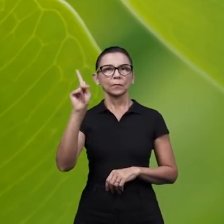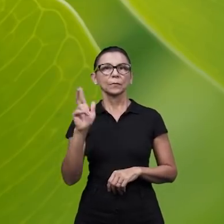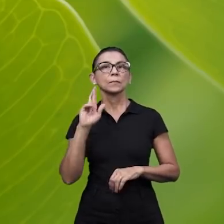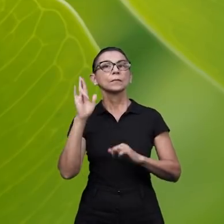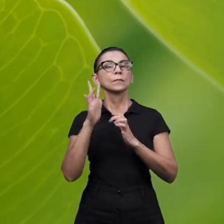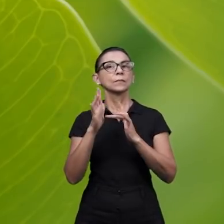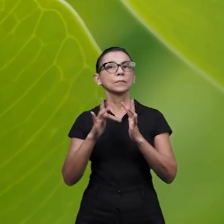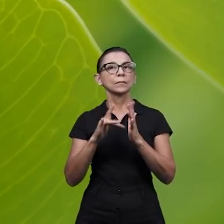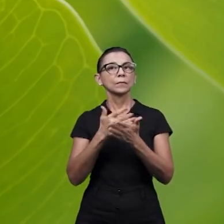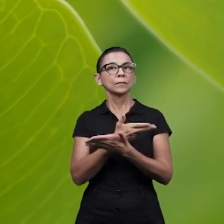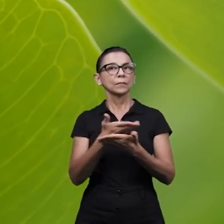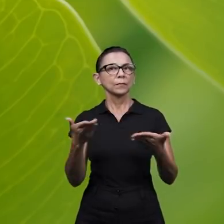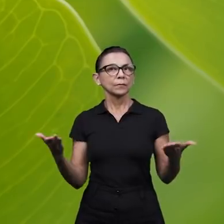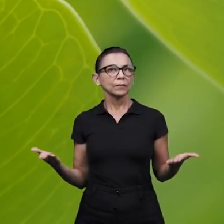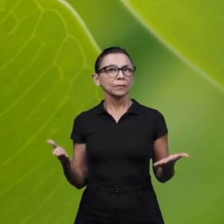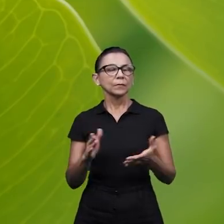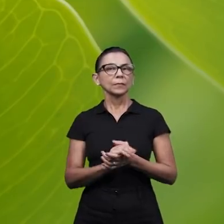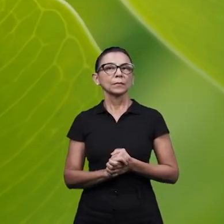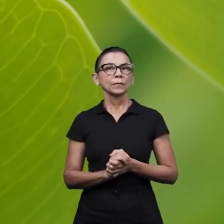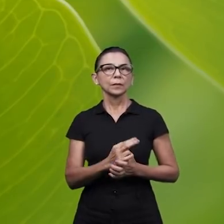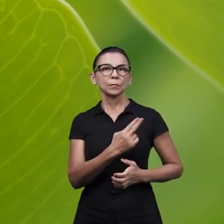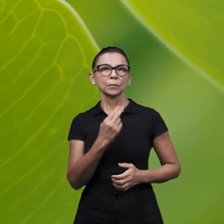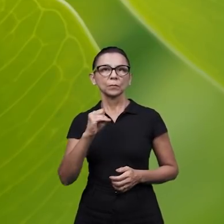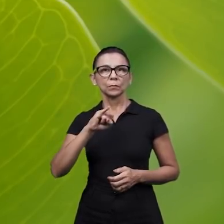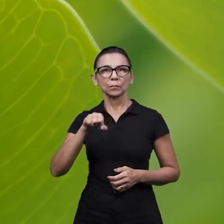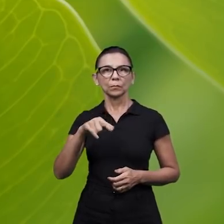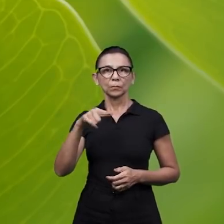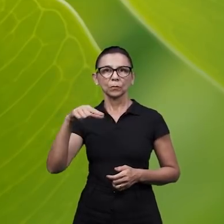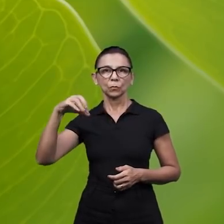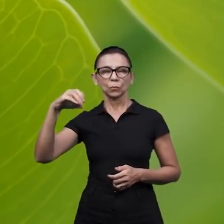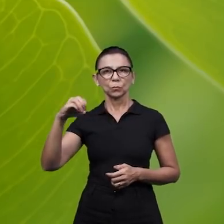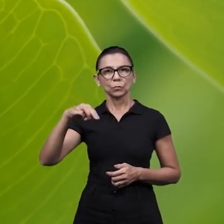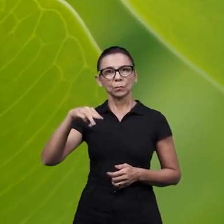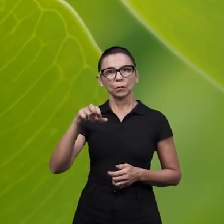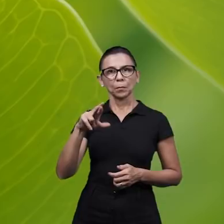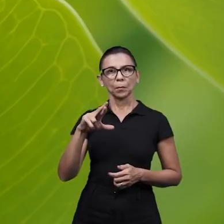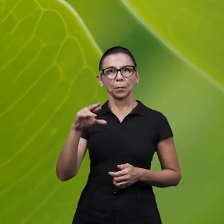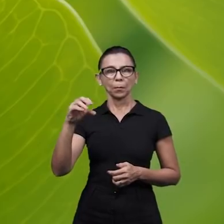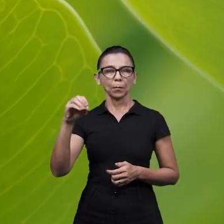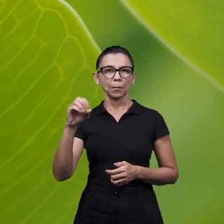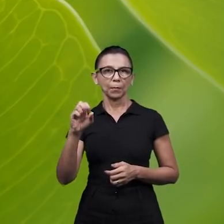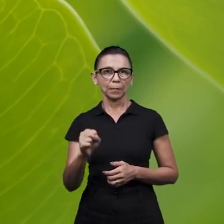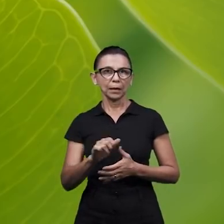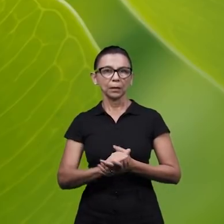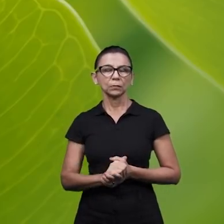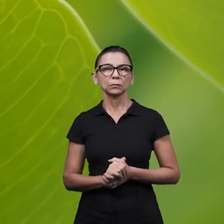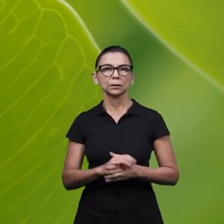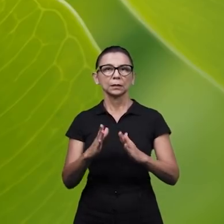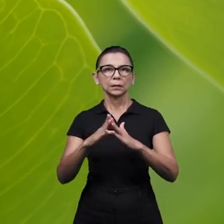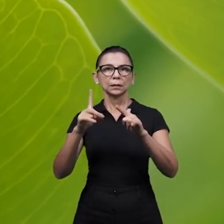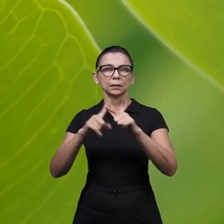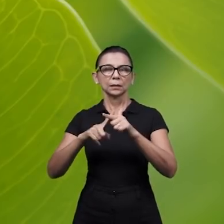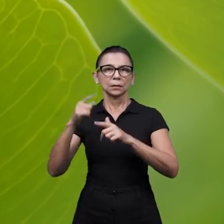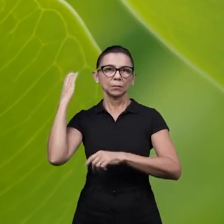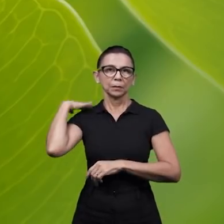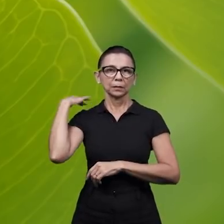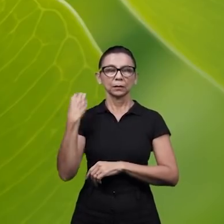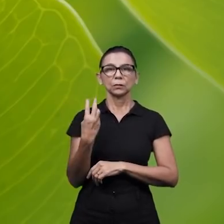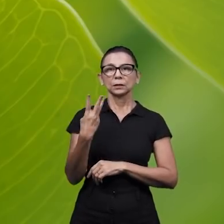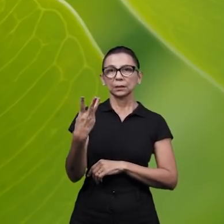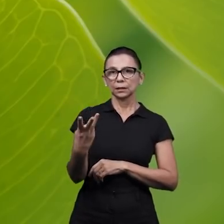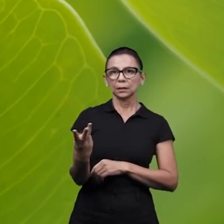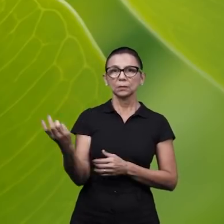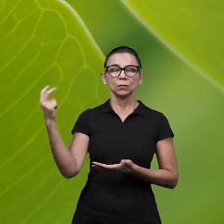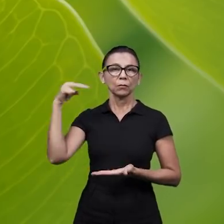meus irmãos, meu nome é João Marcos, sou da igreja da Praia da Costa 3, ministério do pastor Marcelo Ferreira. Estou aqui hoje para compartilhar